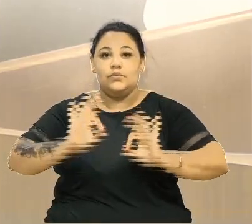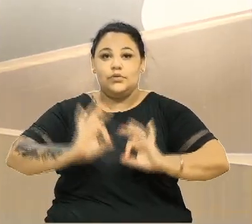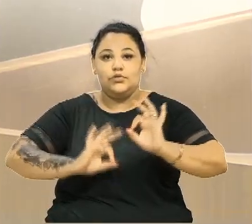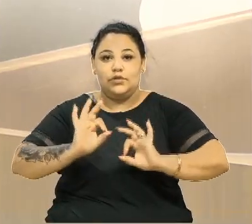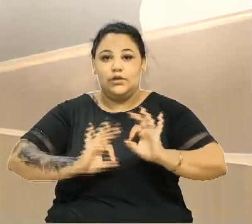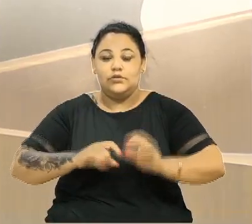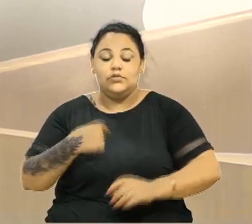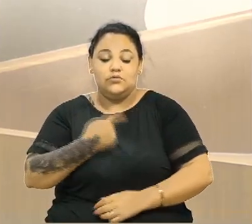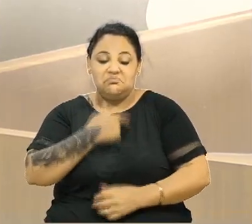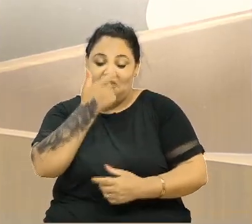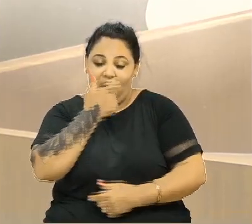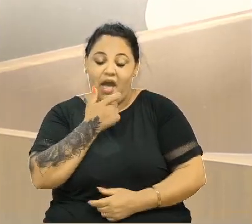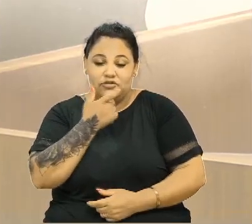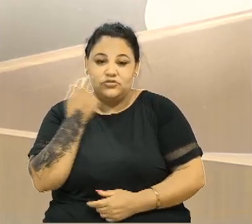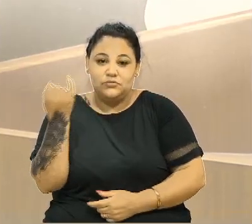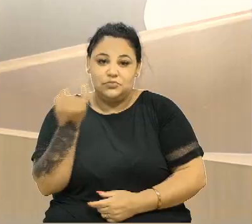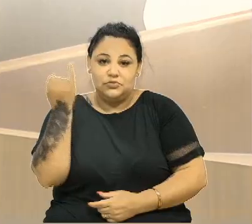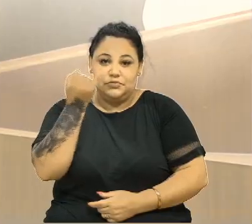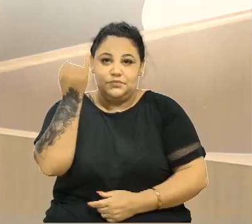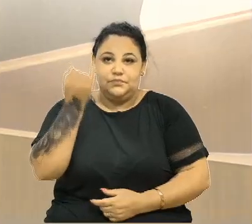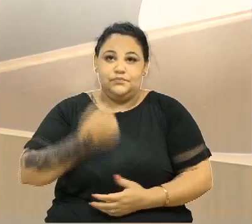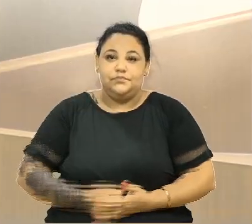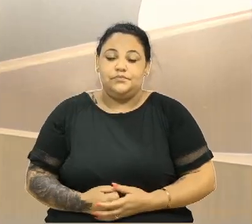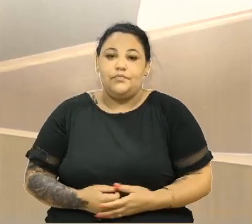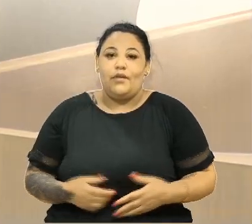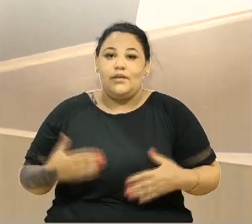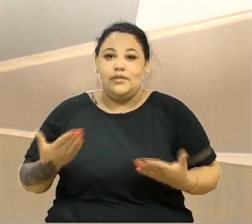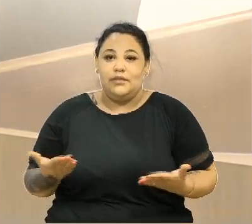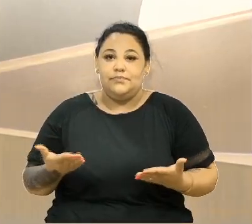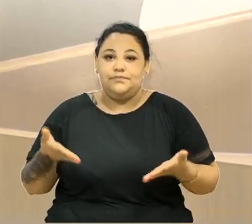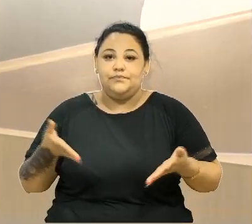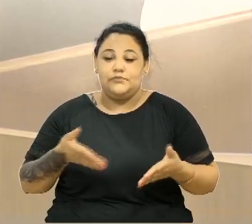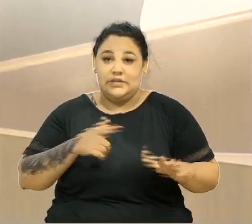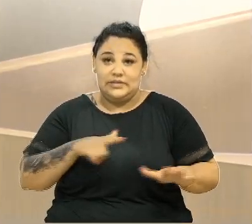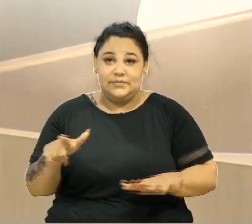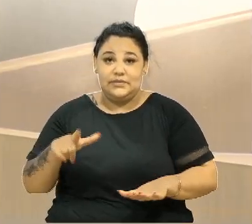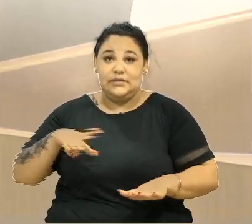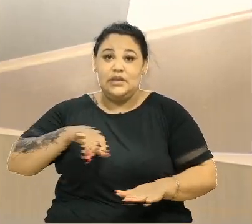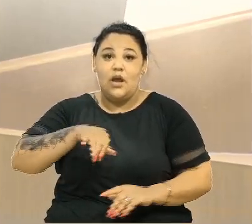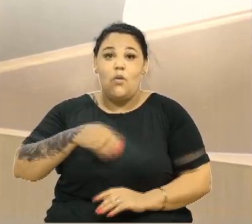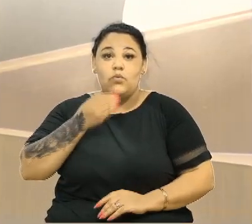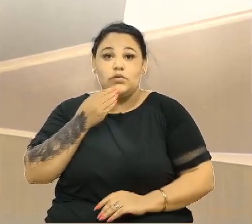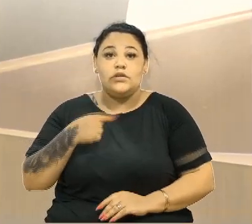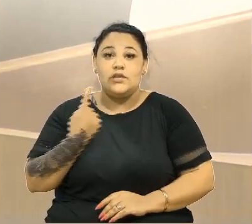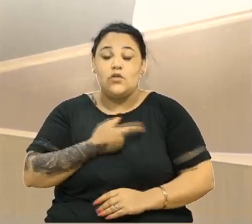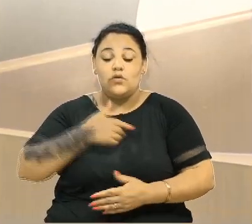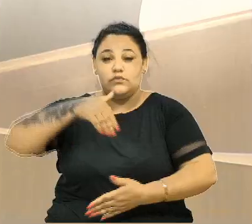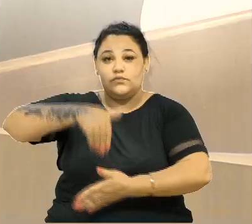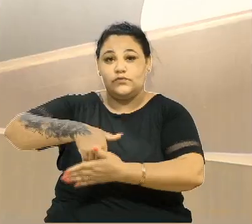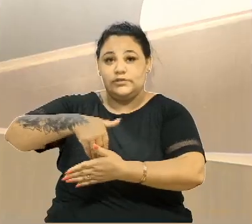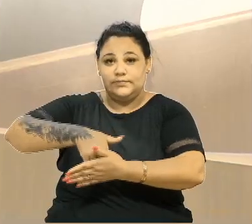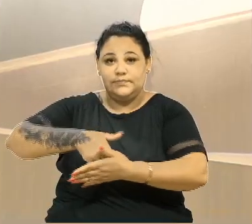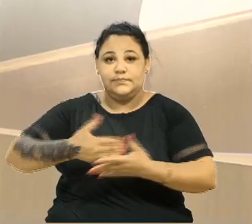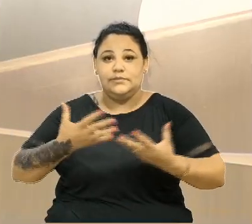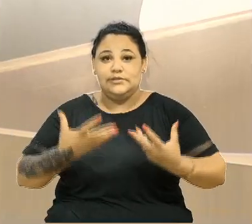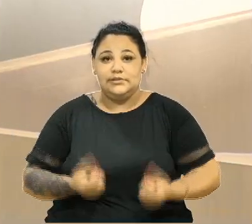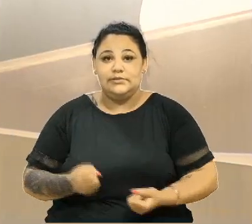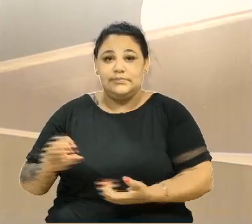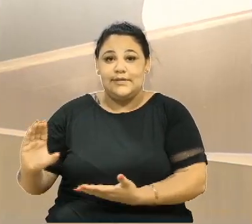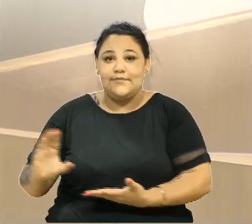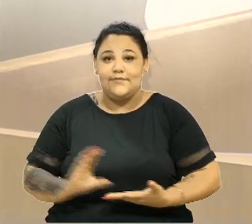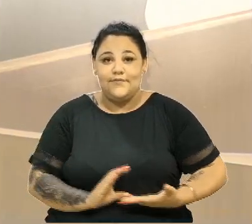considera tão importante. Então, essa semana, existe a possibilidade de nós votarmos para receber recursos